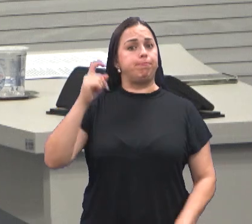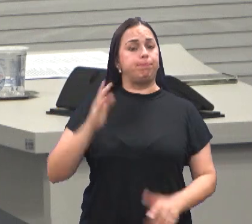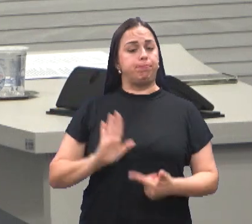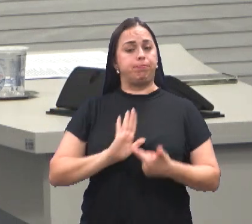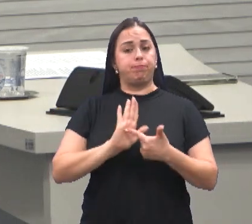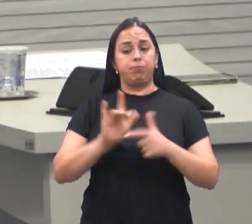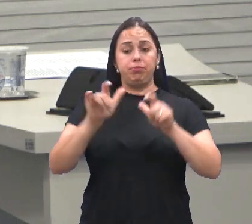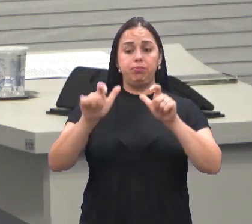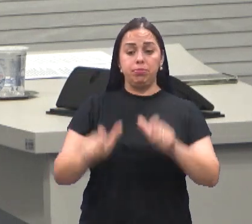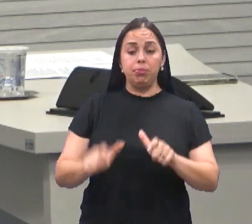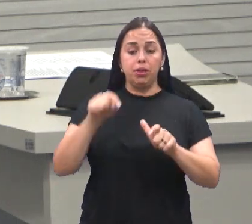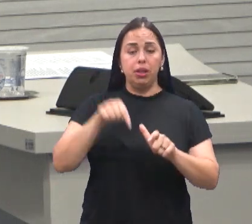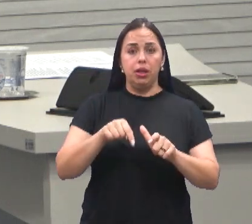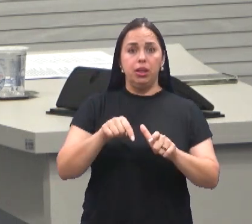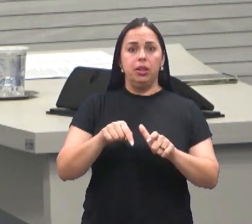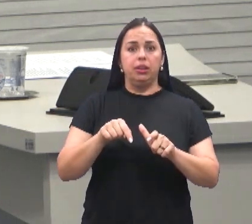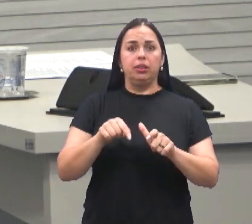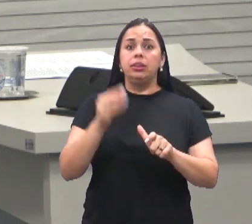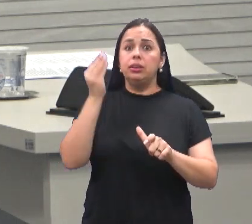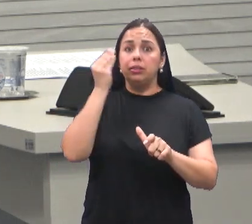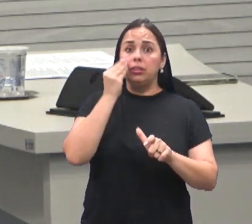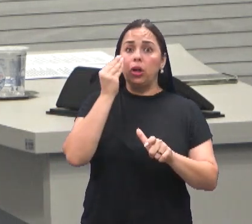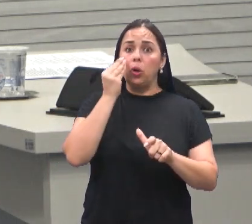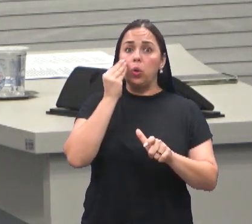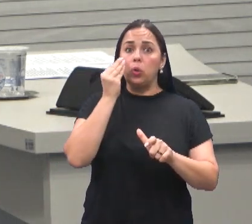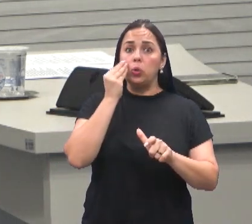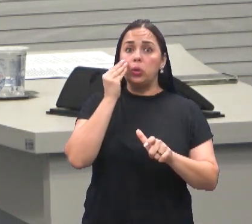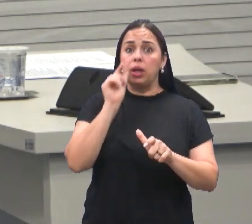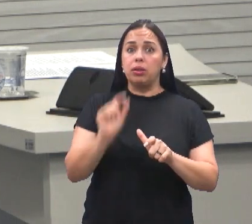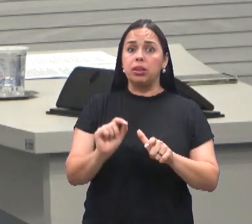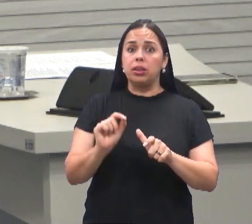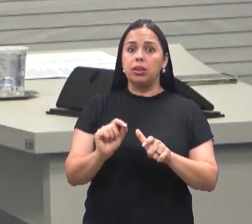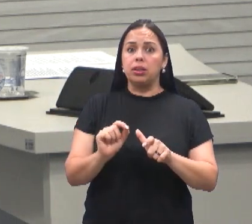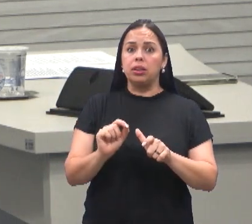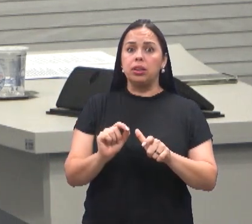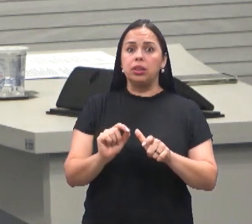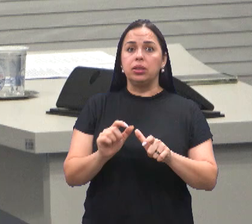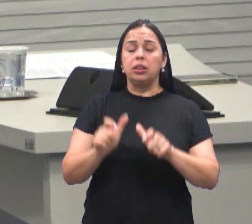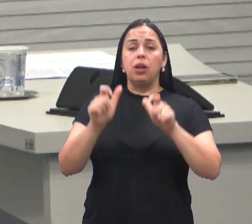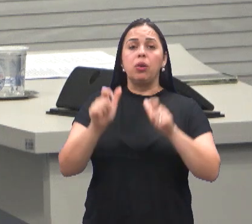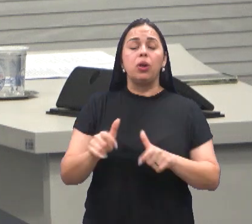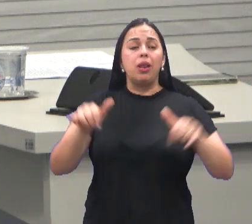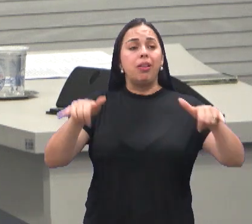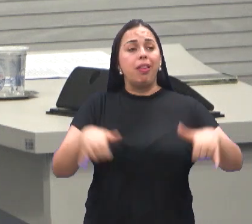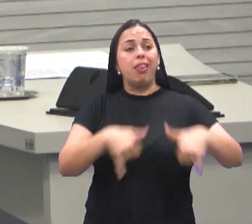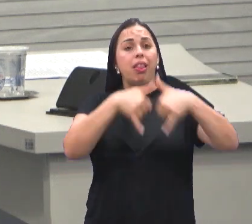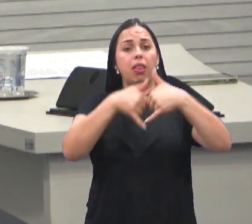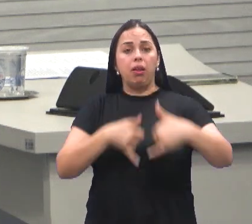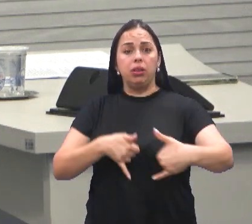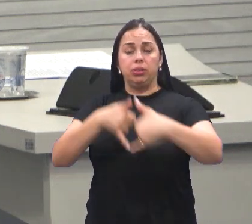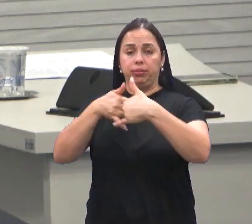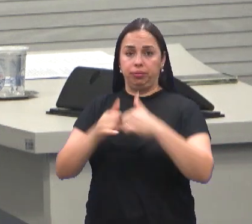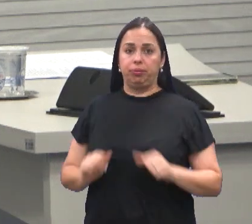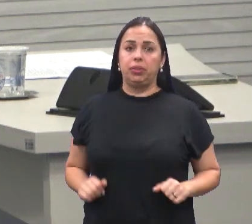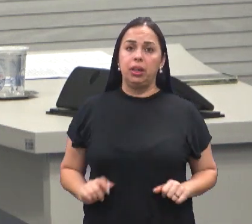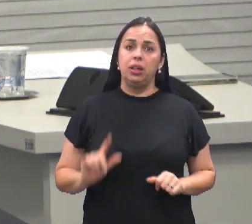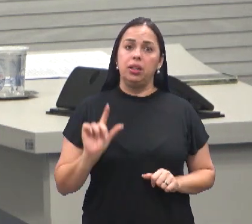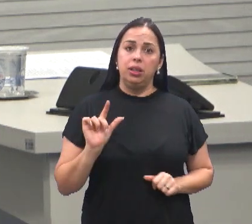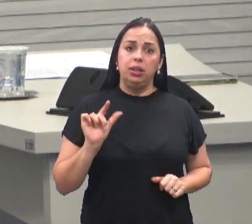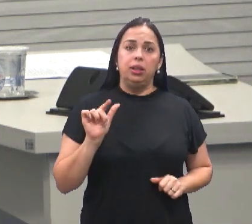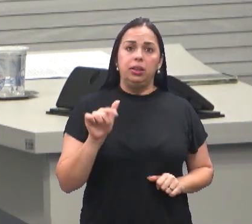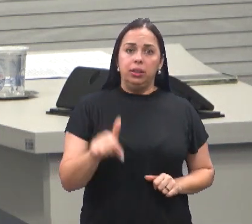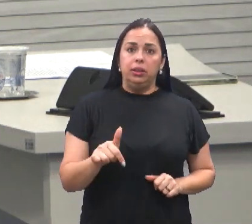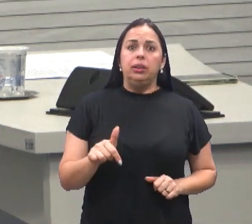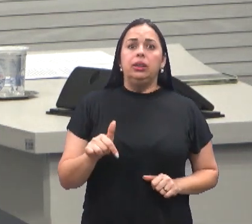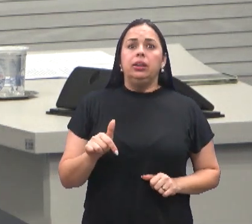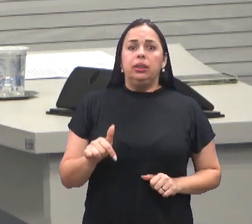local, tentar diminuir as reclamações, porque ia ter um centro de atendimento. E também, depois da apresentação,